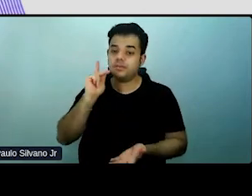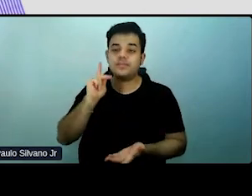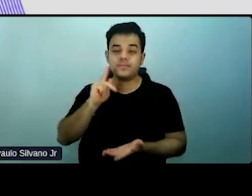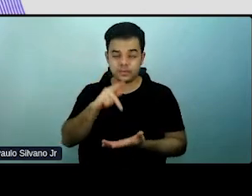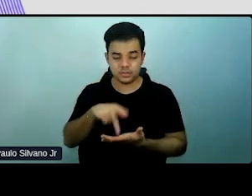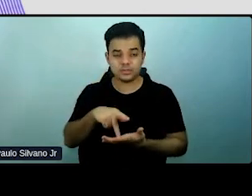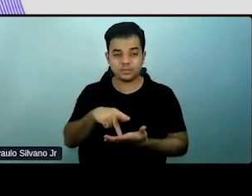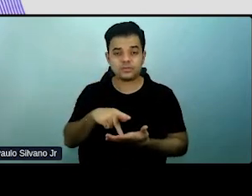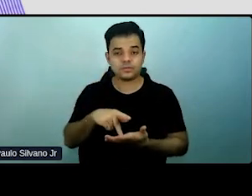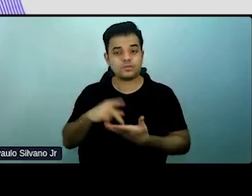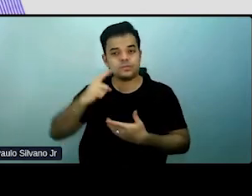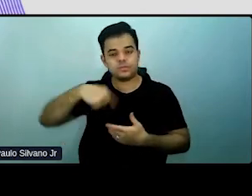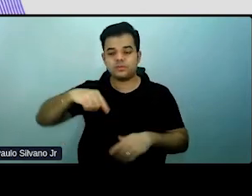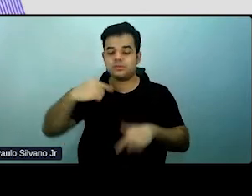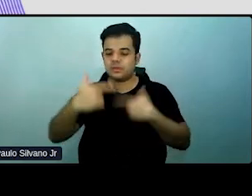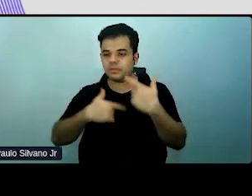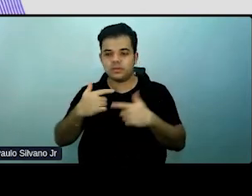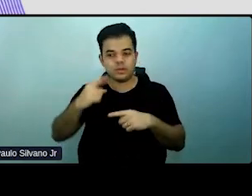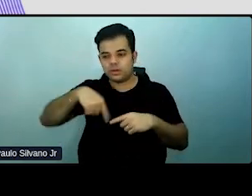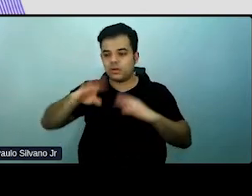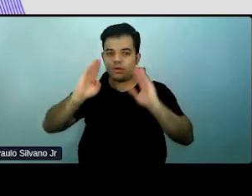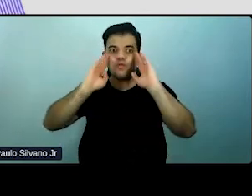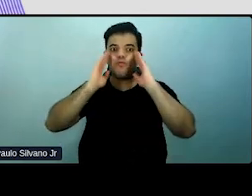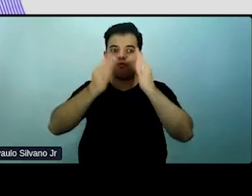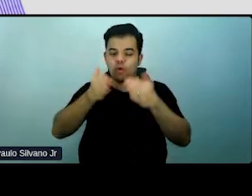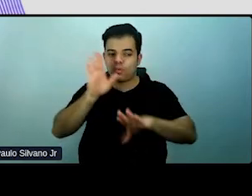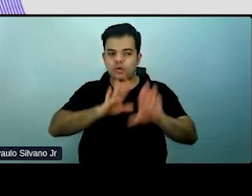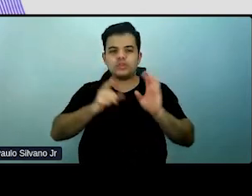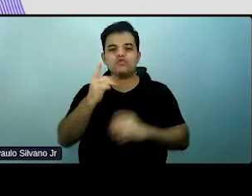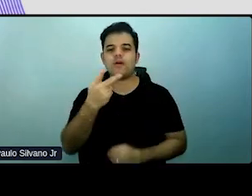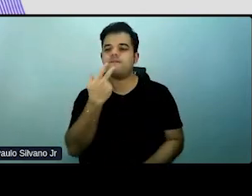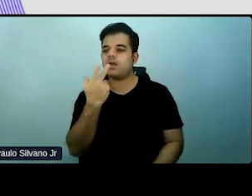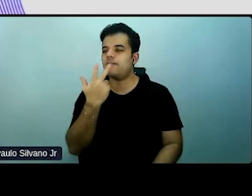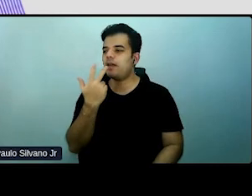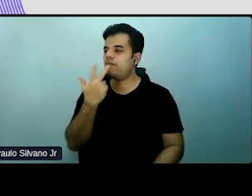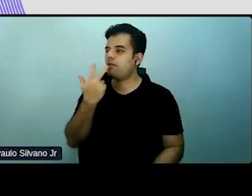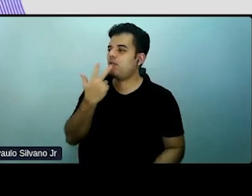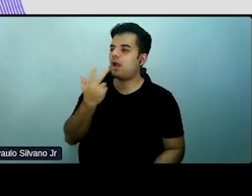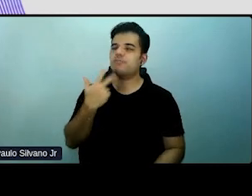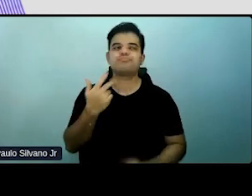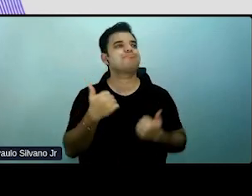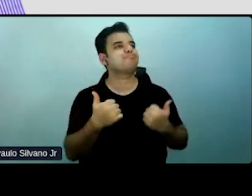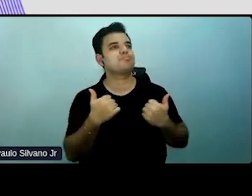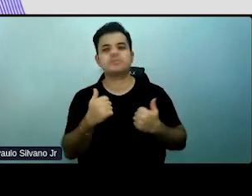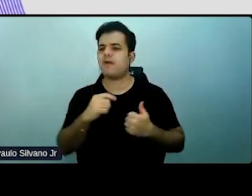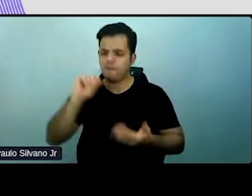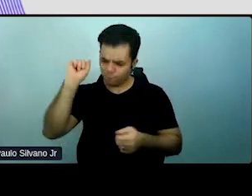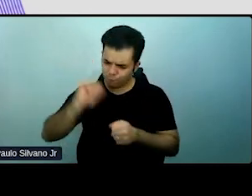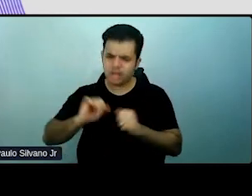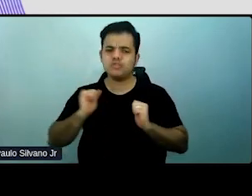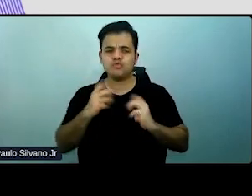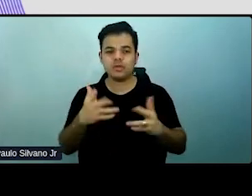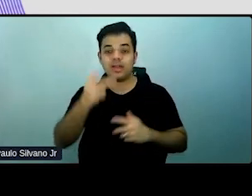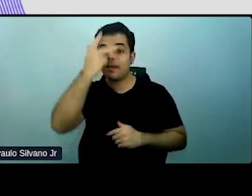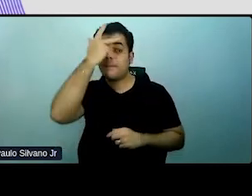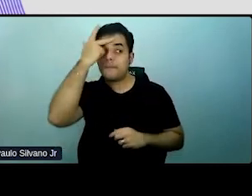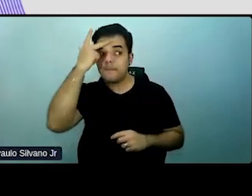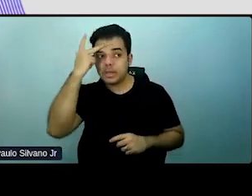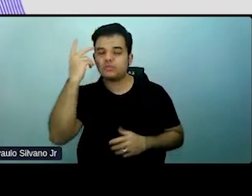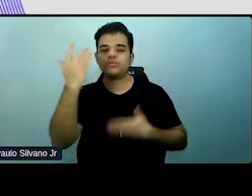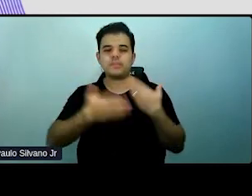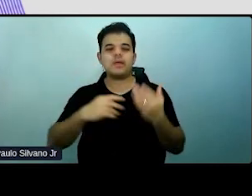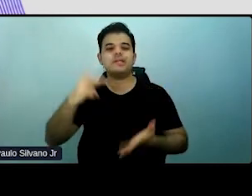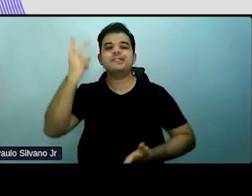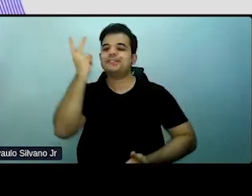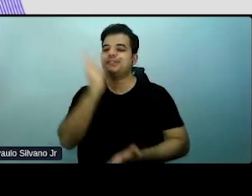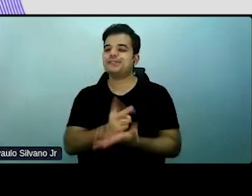não fala que a gente preza muito para não só falar, e sim fazer. E a gente lida com pessoas, então não é algo que a gente tem que falar, vai ser